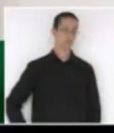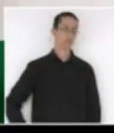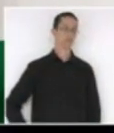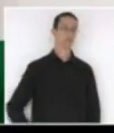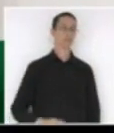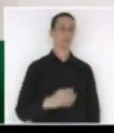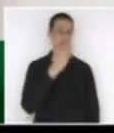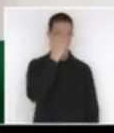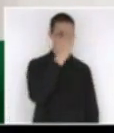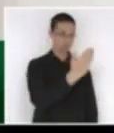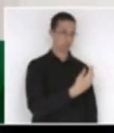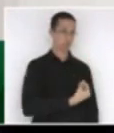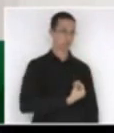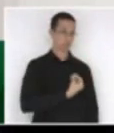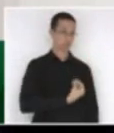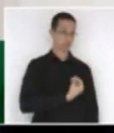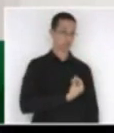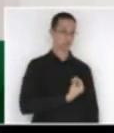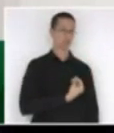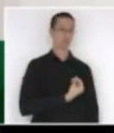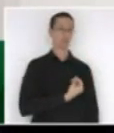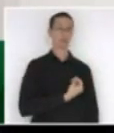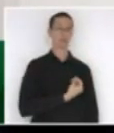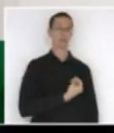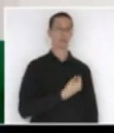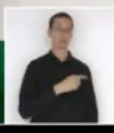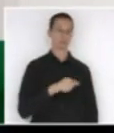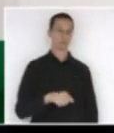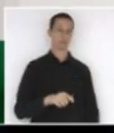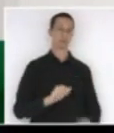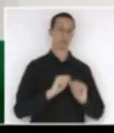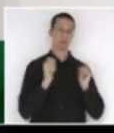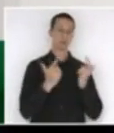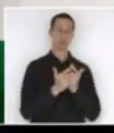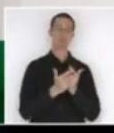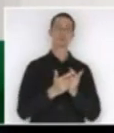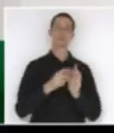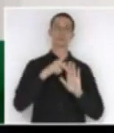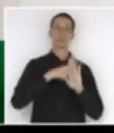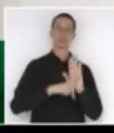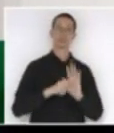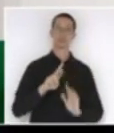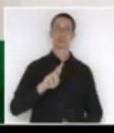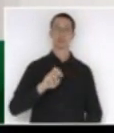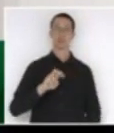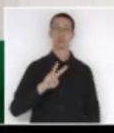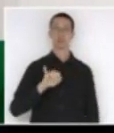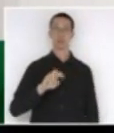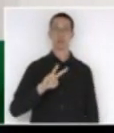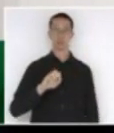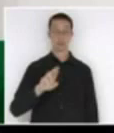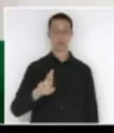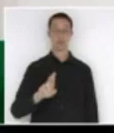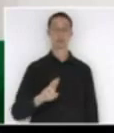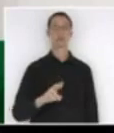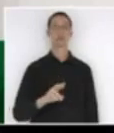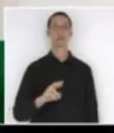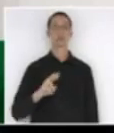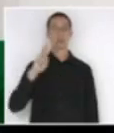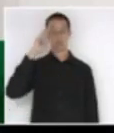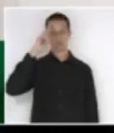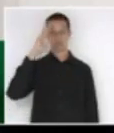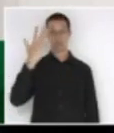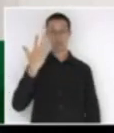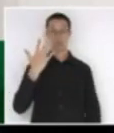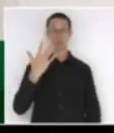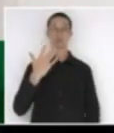presença desse parlamento no programa Reviver, buscando trazer solução para a questão da drogadição e